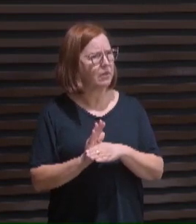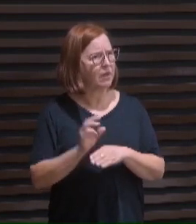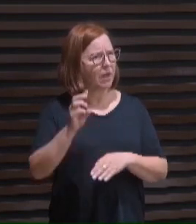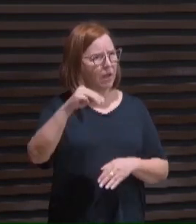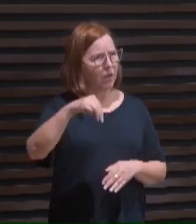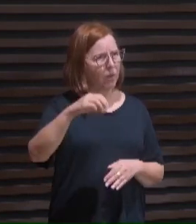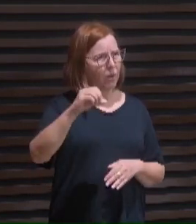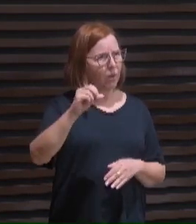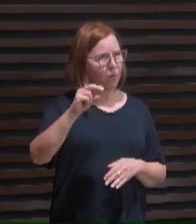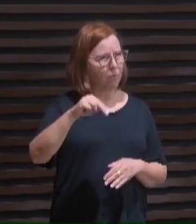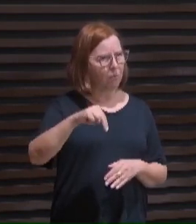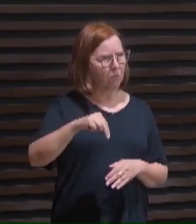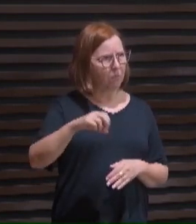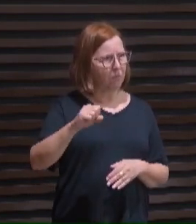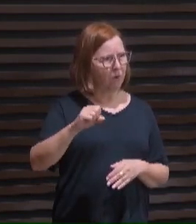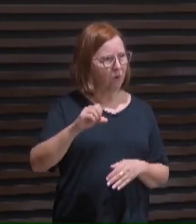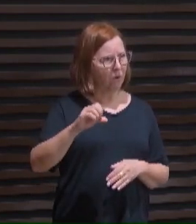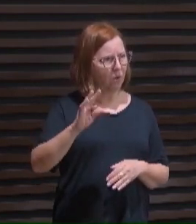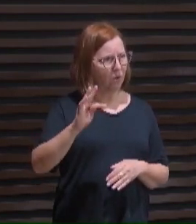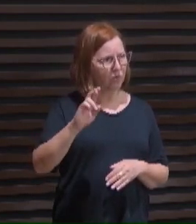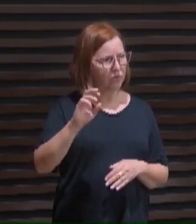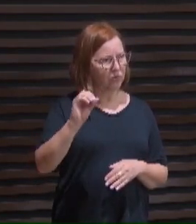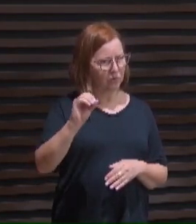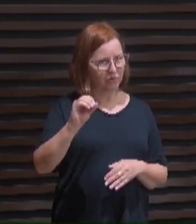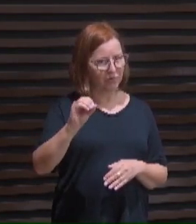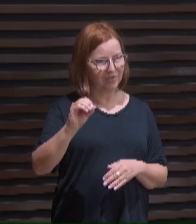Monstros e Companhia? Hein?